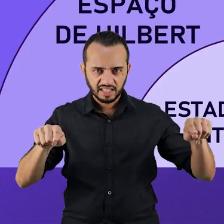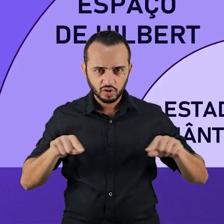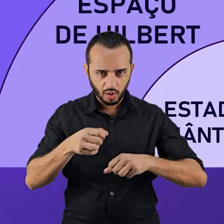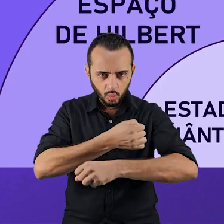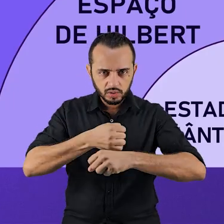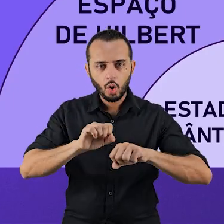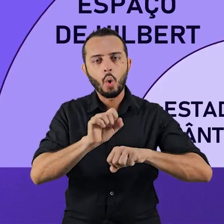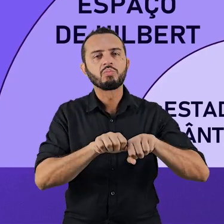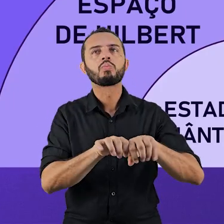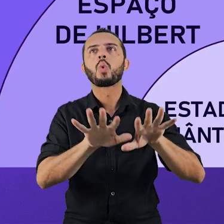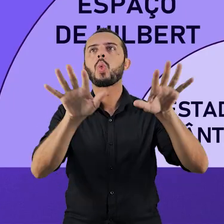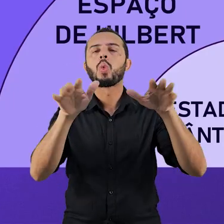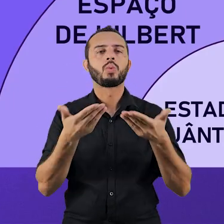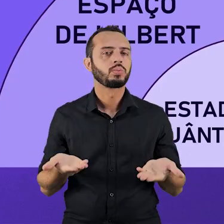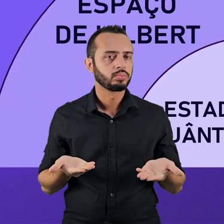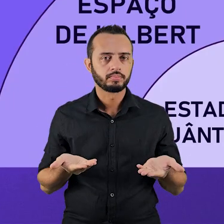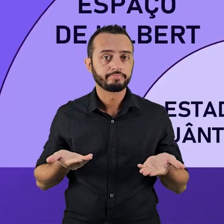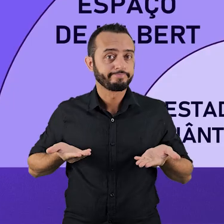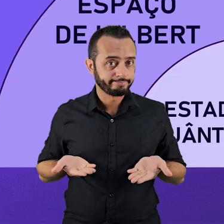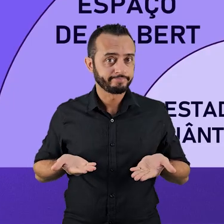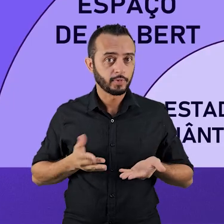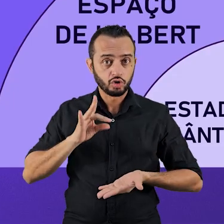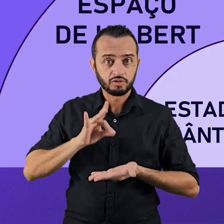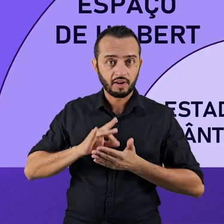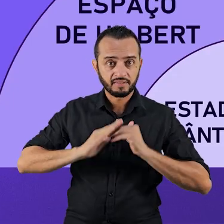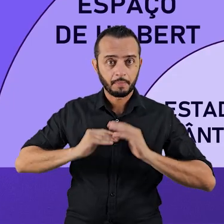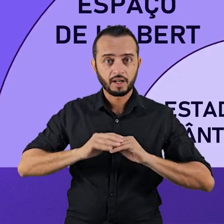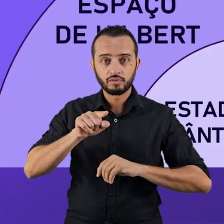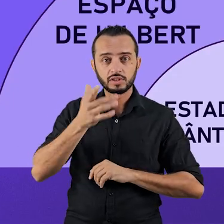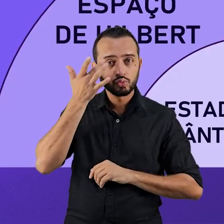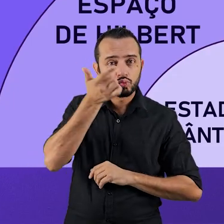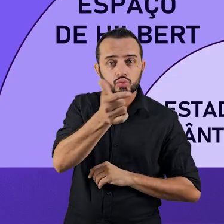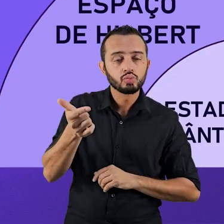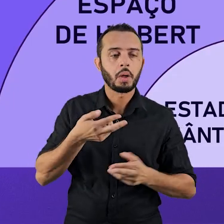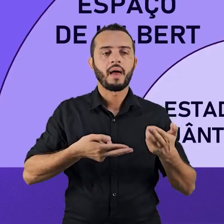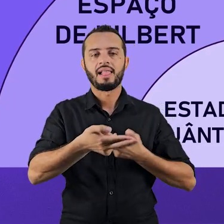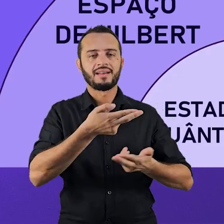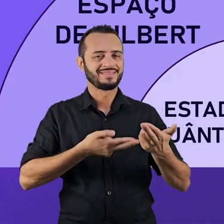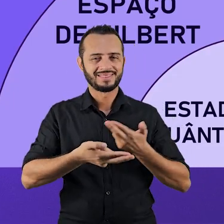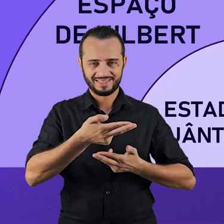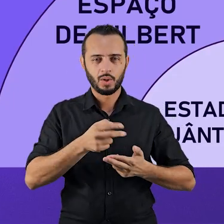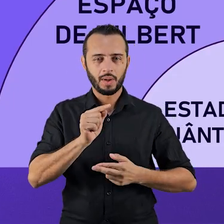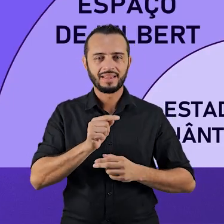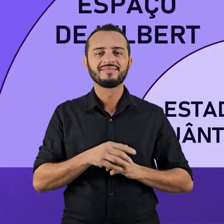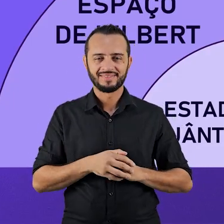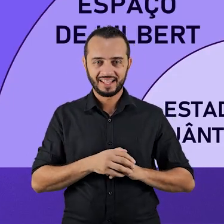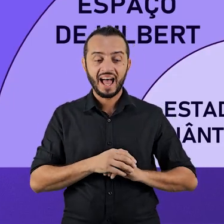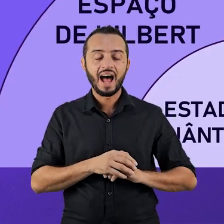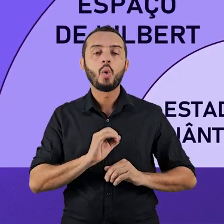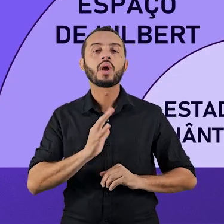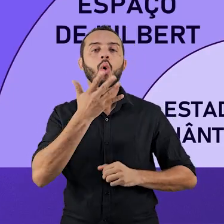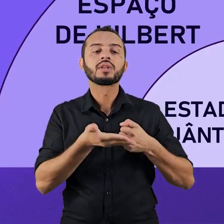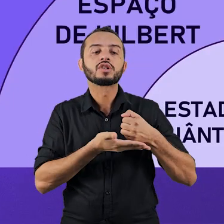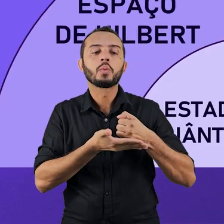cozinha inteira? Ou seja, numa situação real, você não tem uma relação biunívoca entre a energia e a